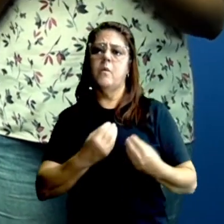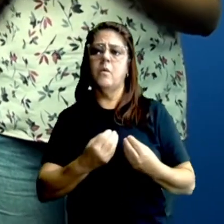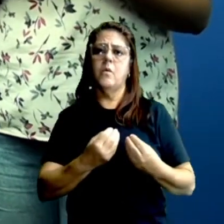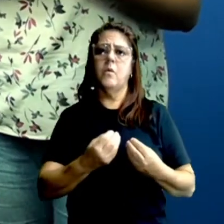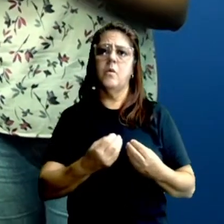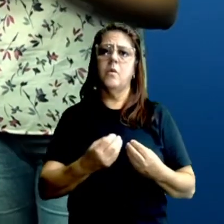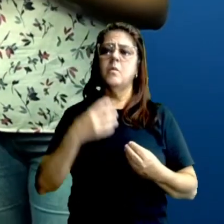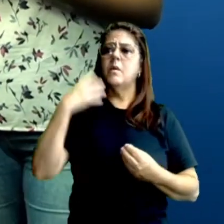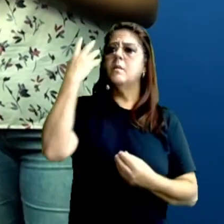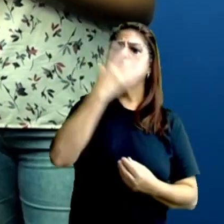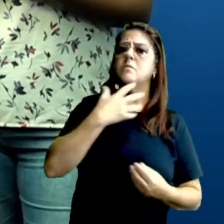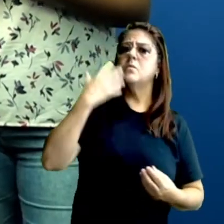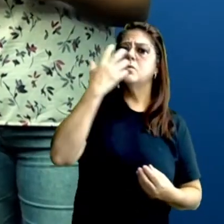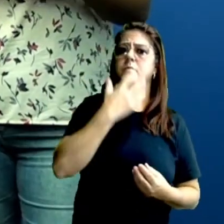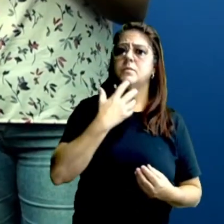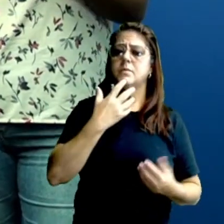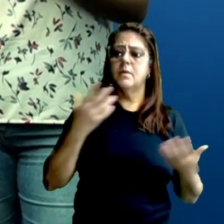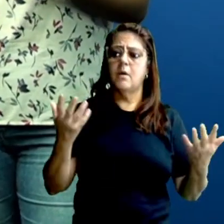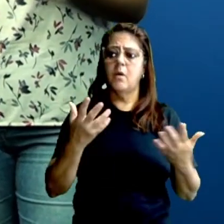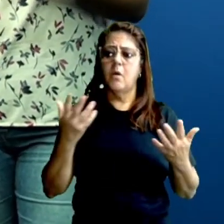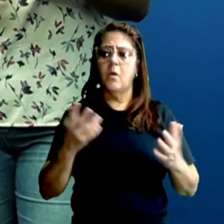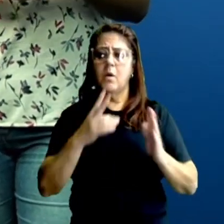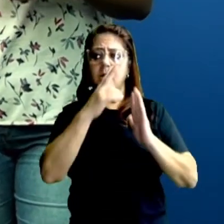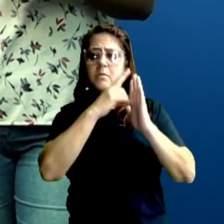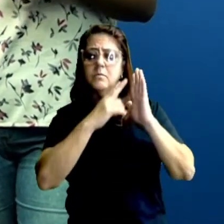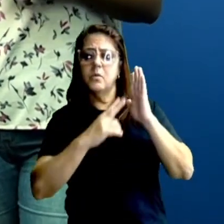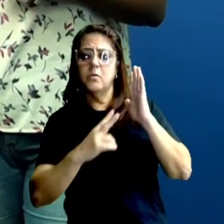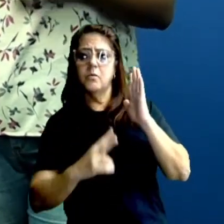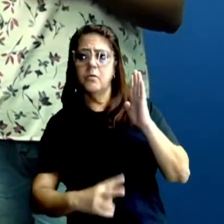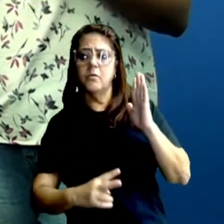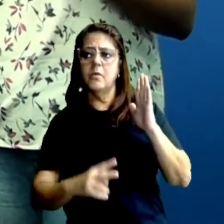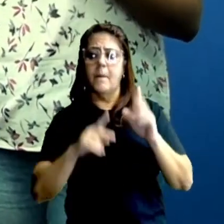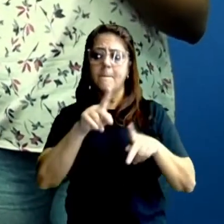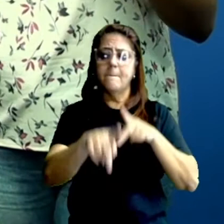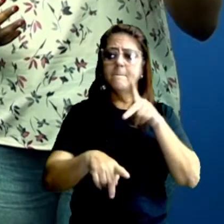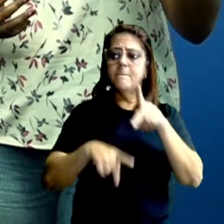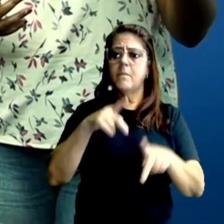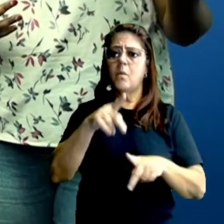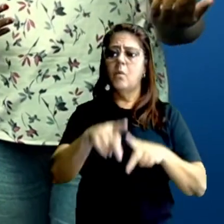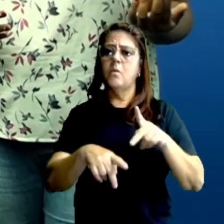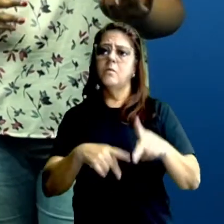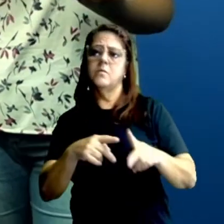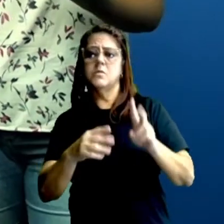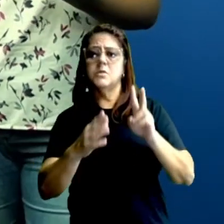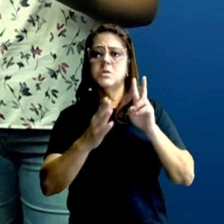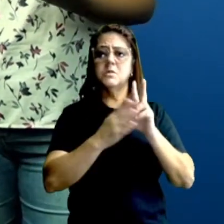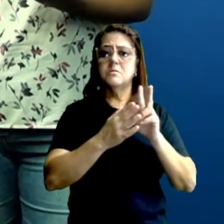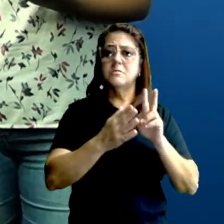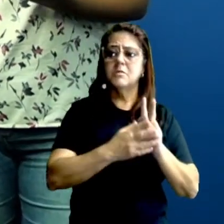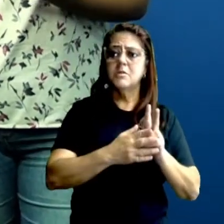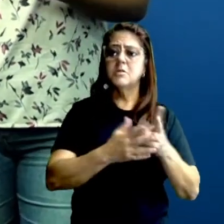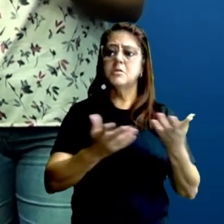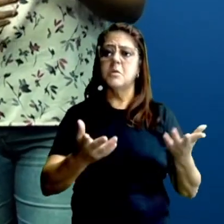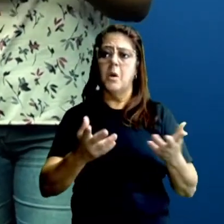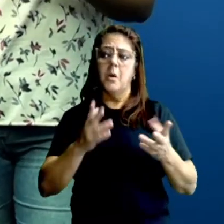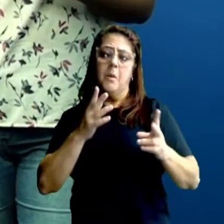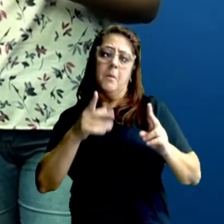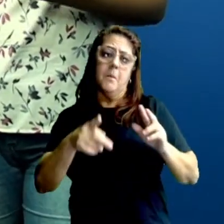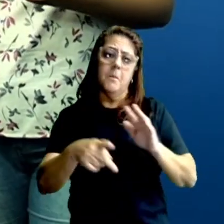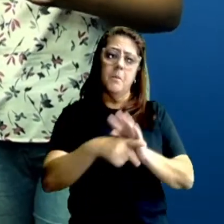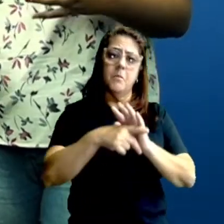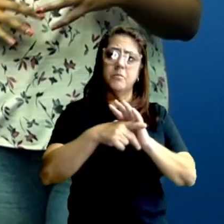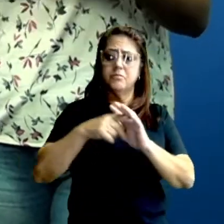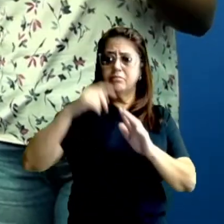nas próprias músicas que a gente acabou de ler sinalizaram né os povos indígenas os nativos os povos originarios